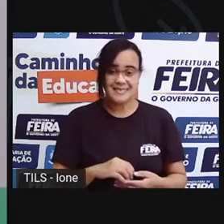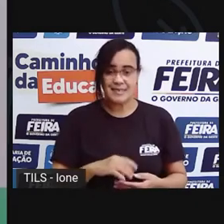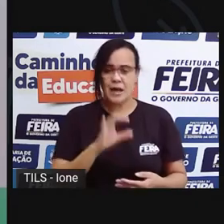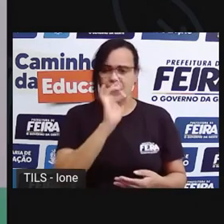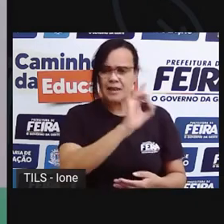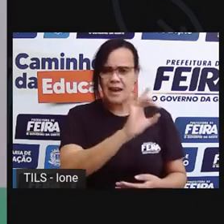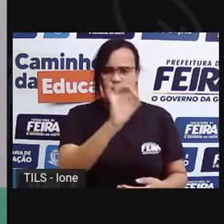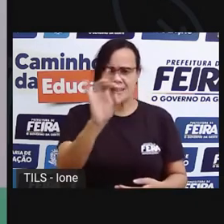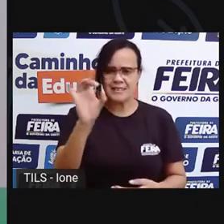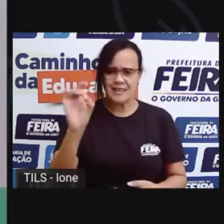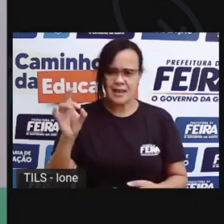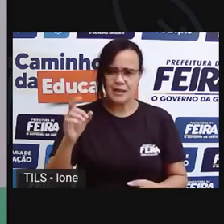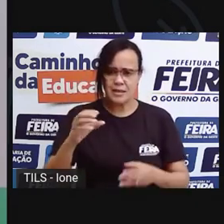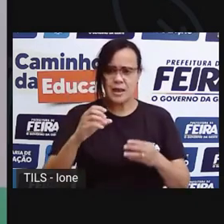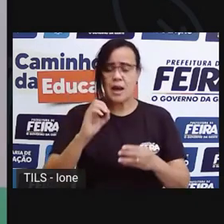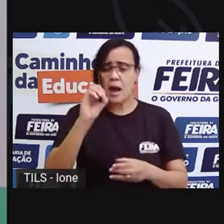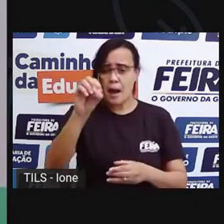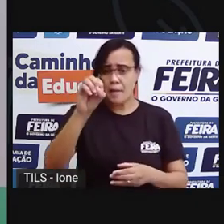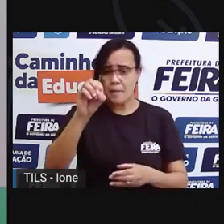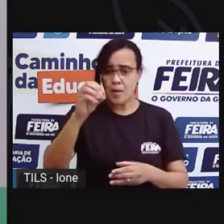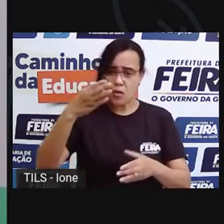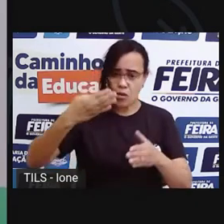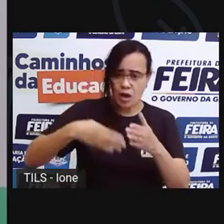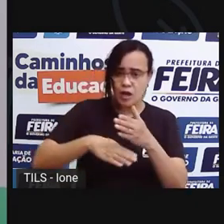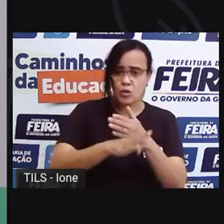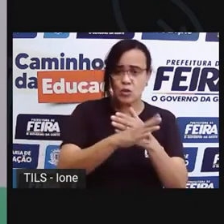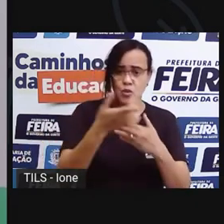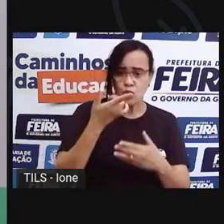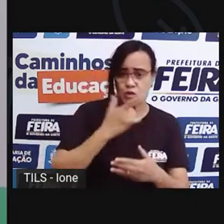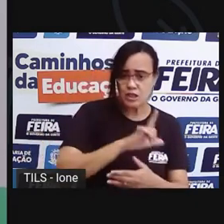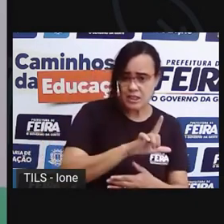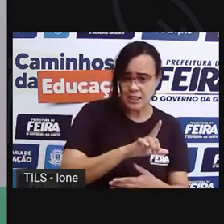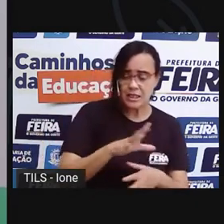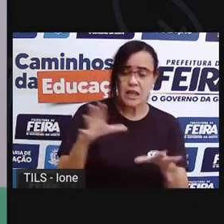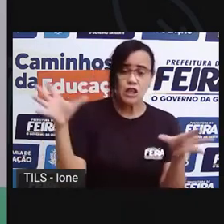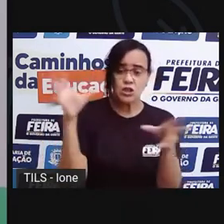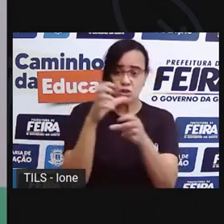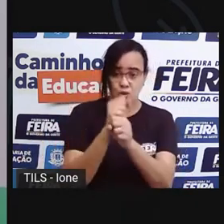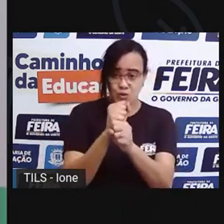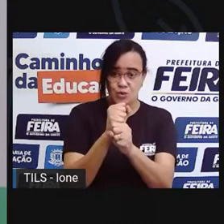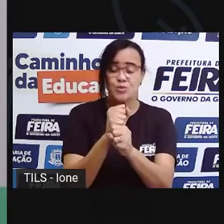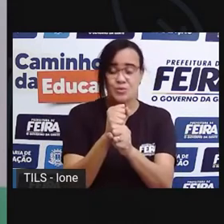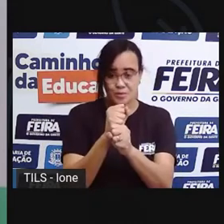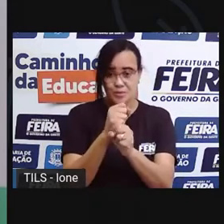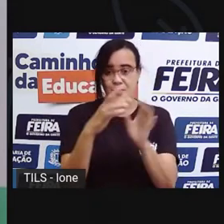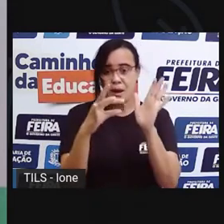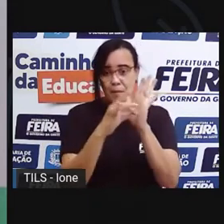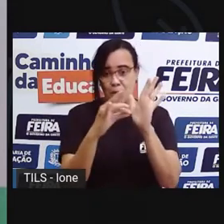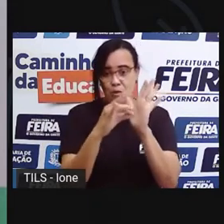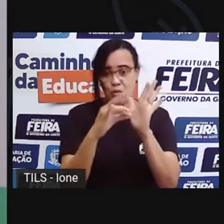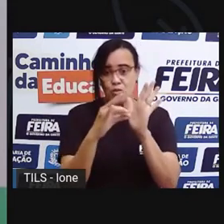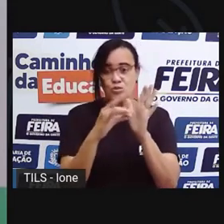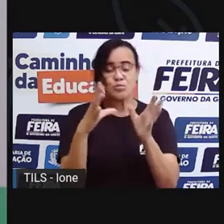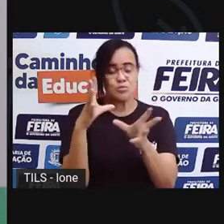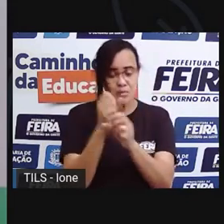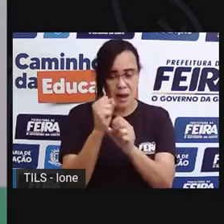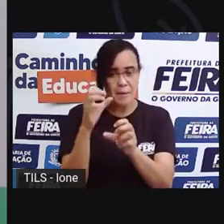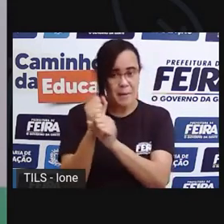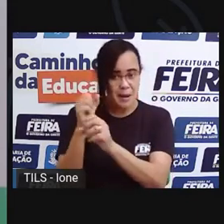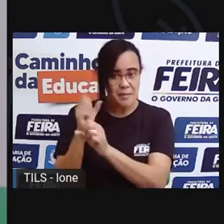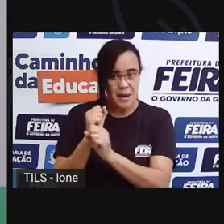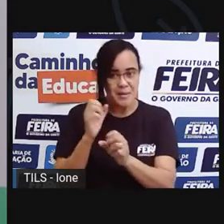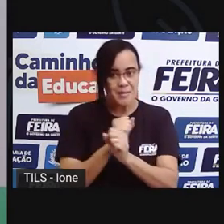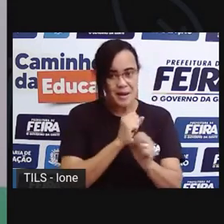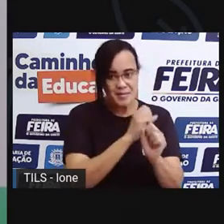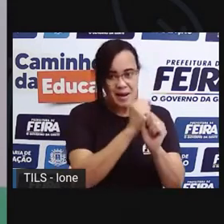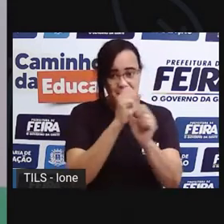que a bolinha passar por esses buracos, vocês vão somando a pontuação. Não dá para vocês verem, né? Ó. Ai,